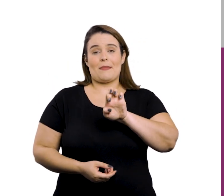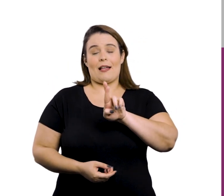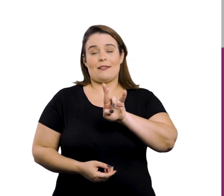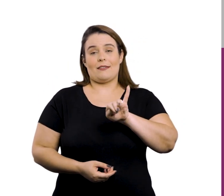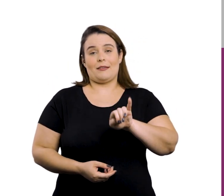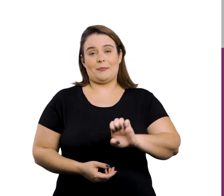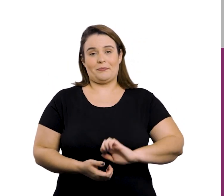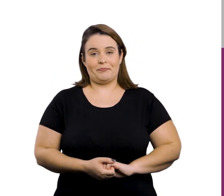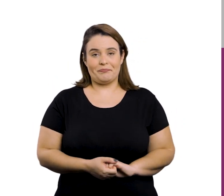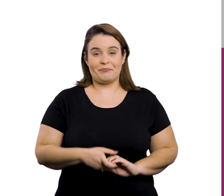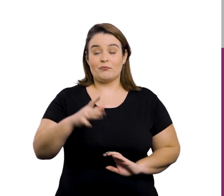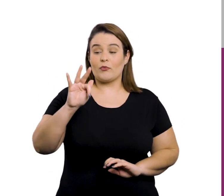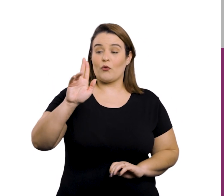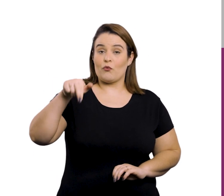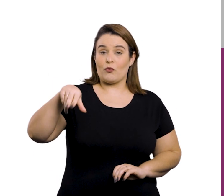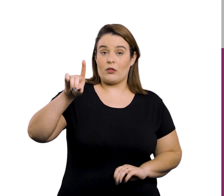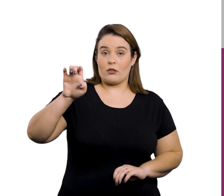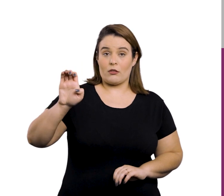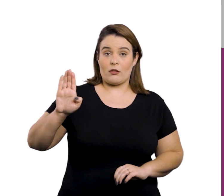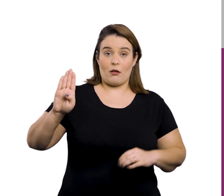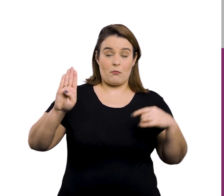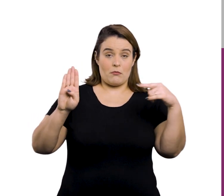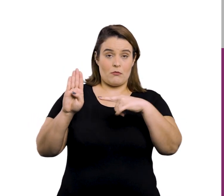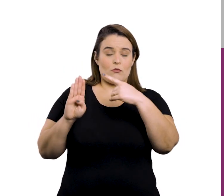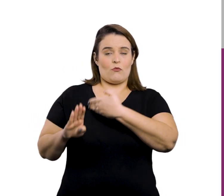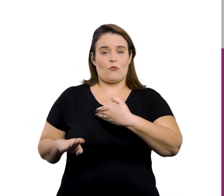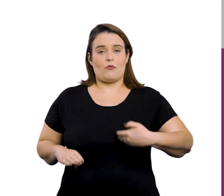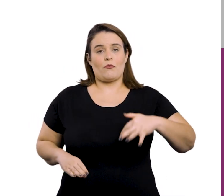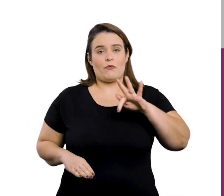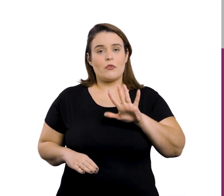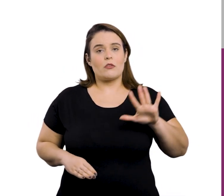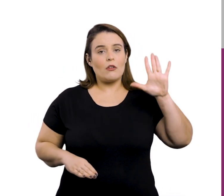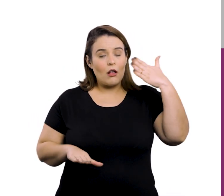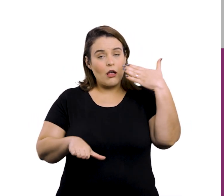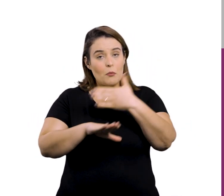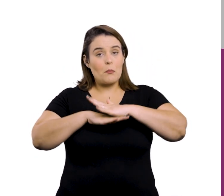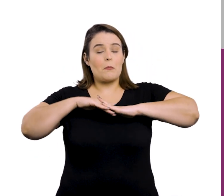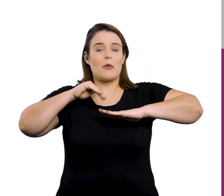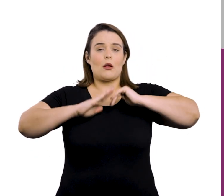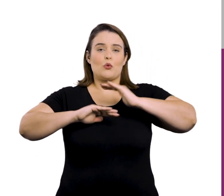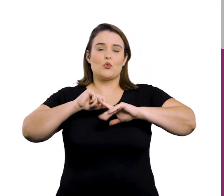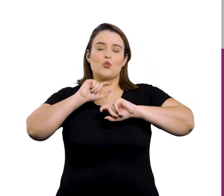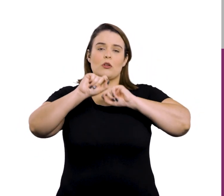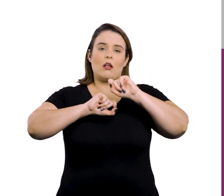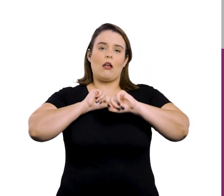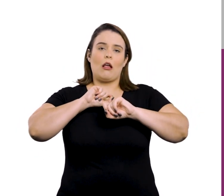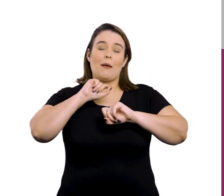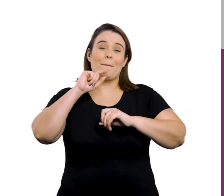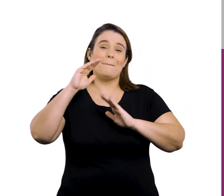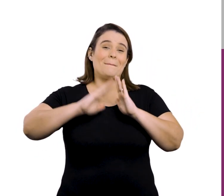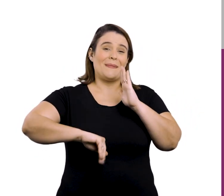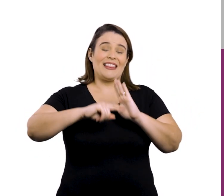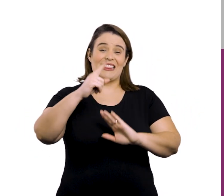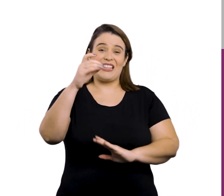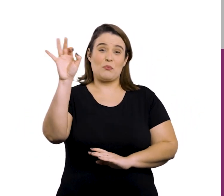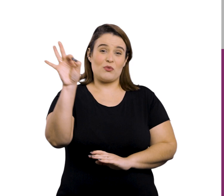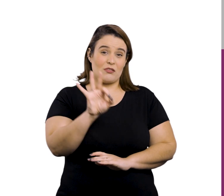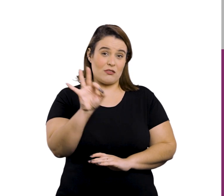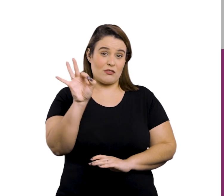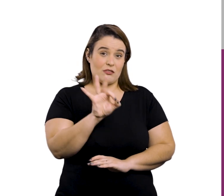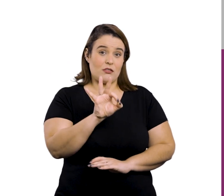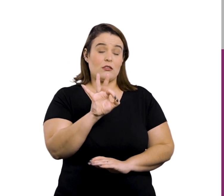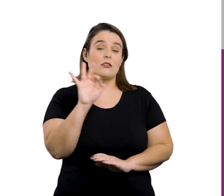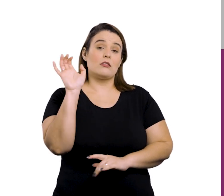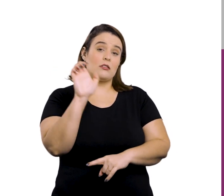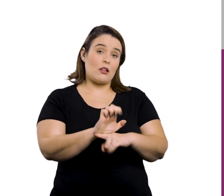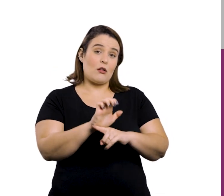superior. É a barbárie. No Fundeb, que é o Fundo da Educação Básica, o governo federal entra, na prática, com